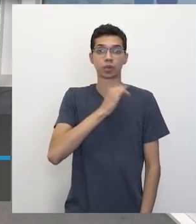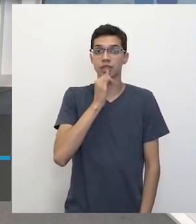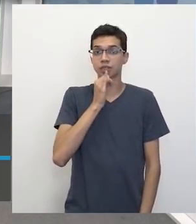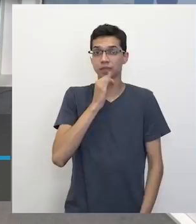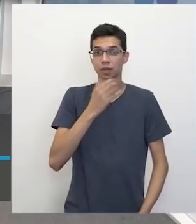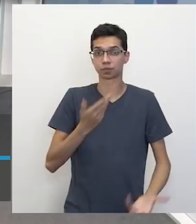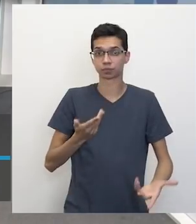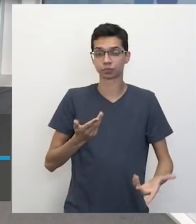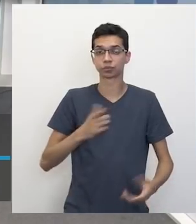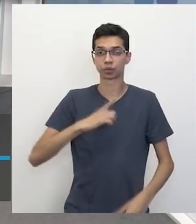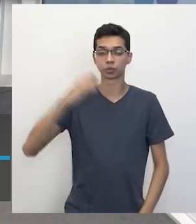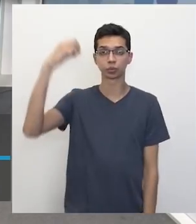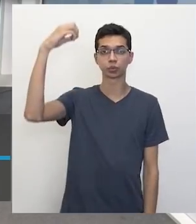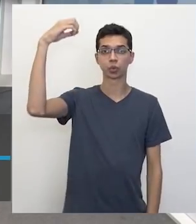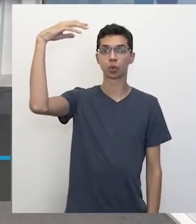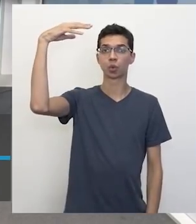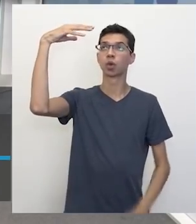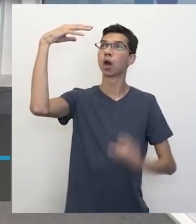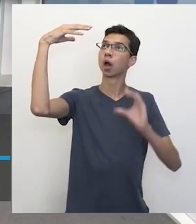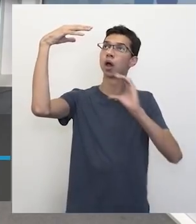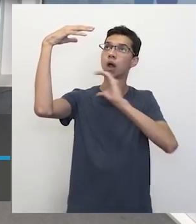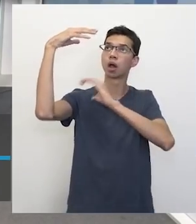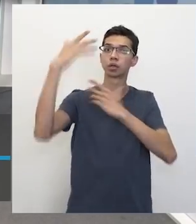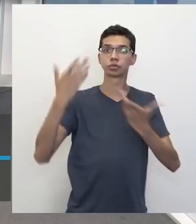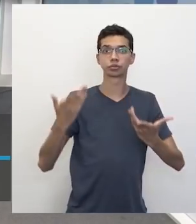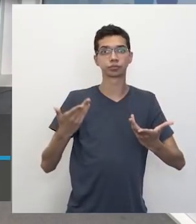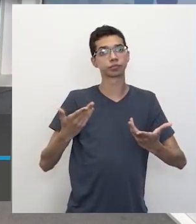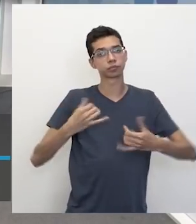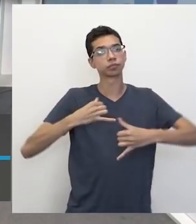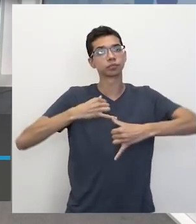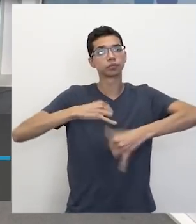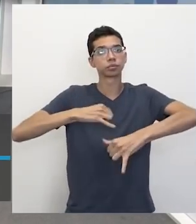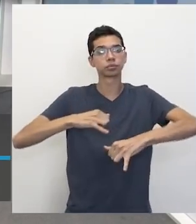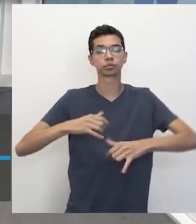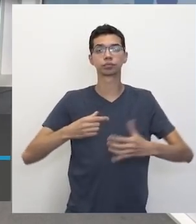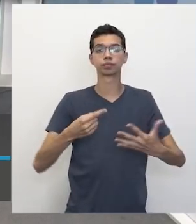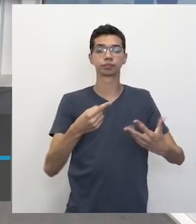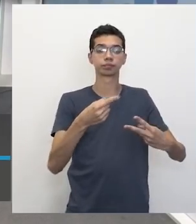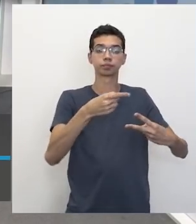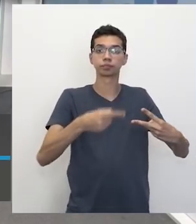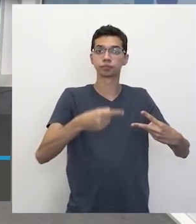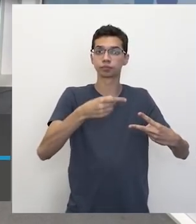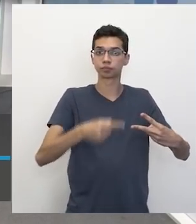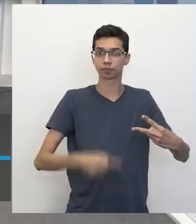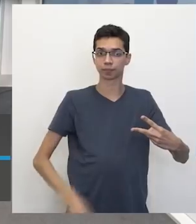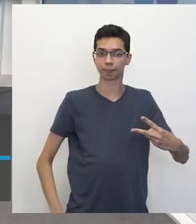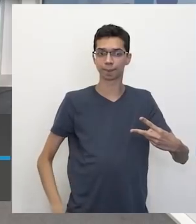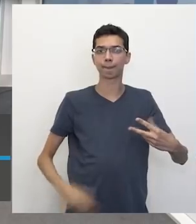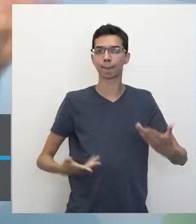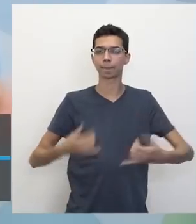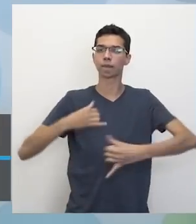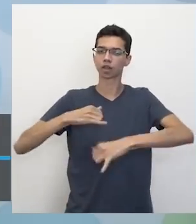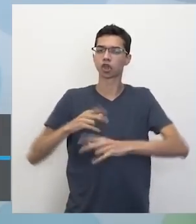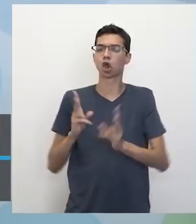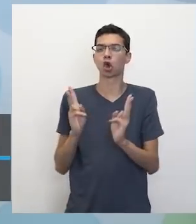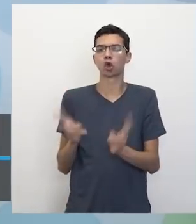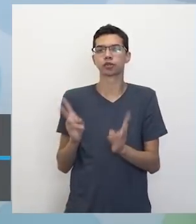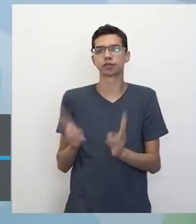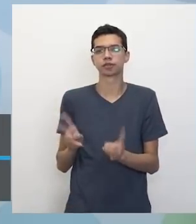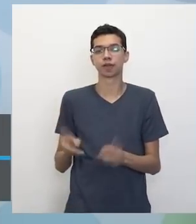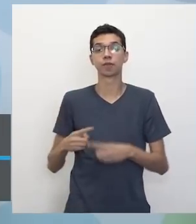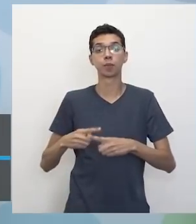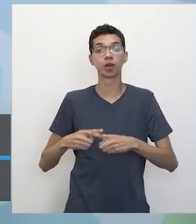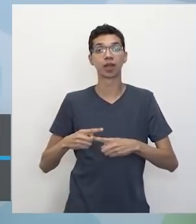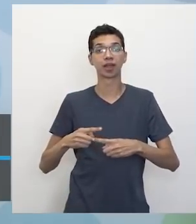a luz esquentou. São as duas formas de energia. Então a energia se conservou, né? Ela foi transformada lá, foi transformada